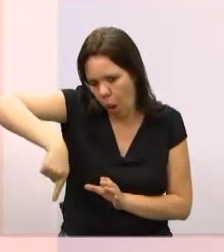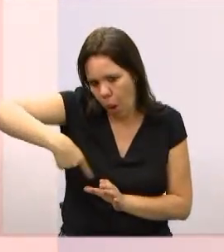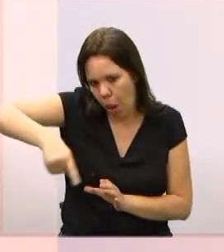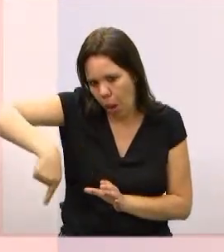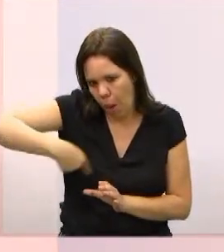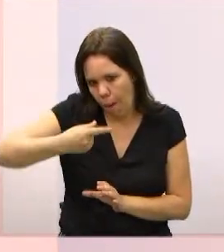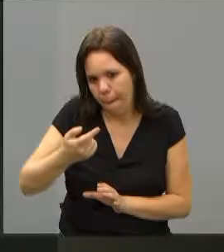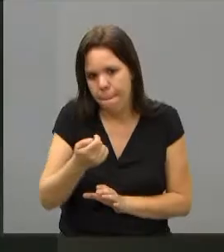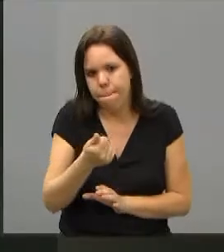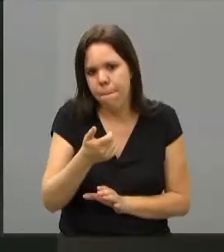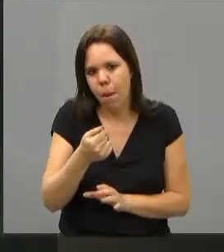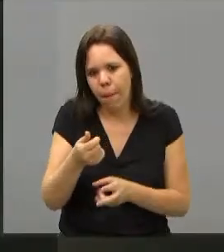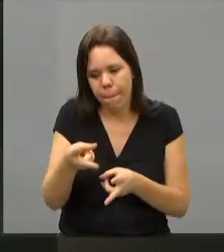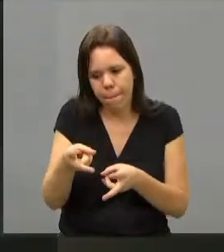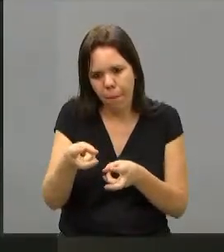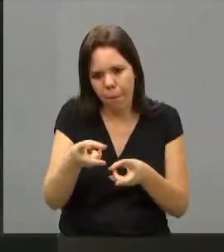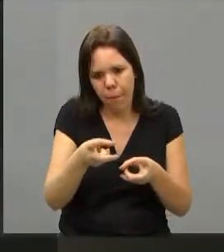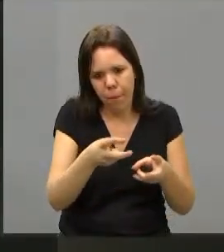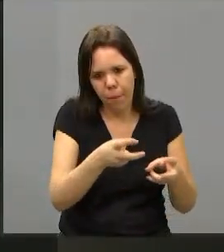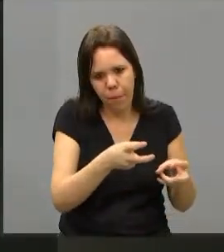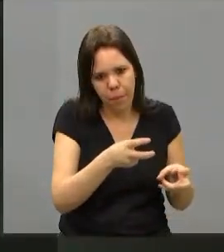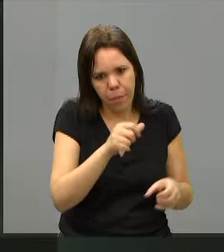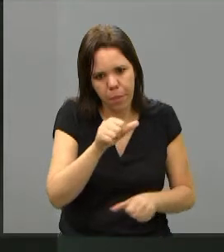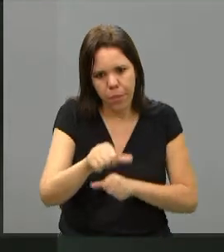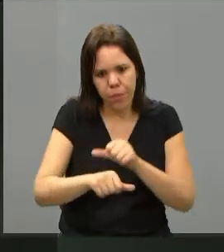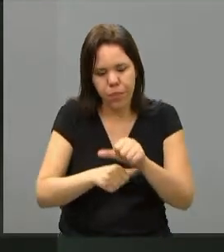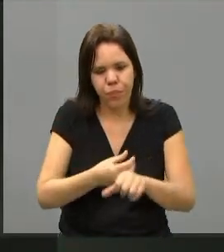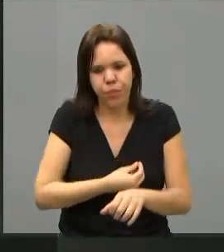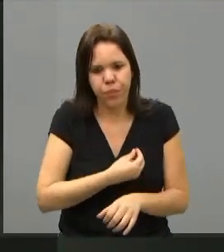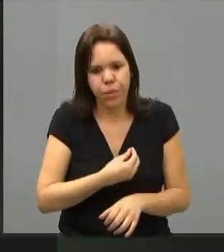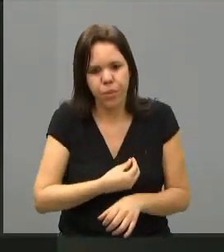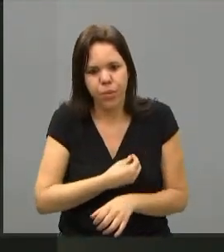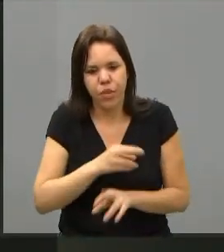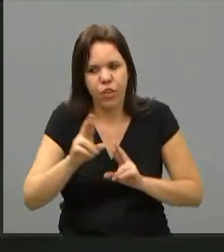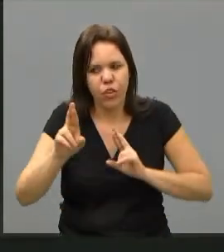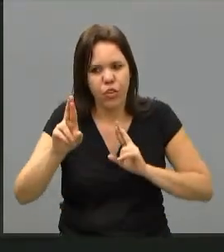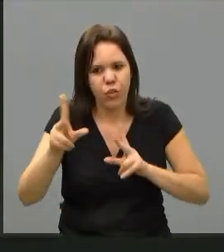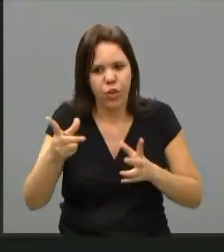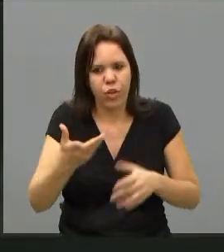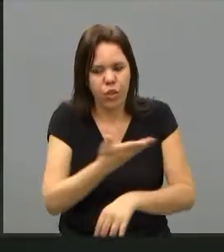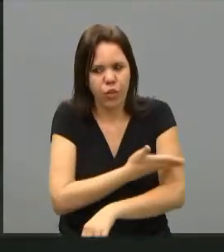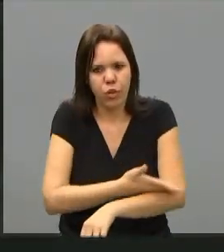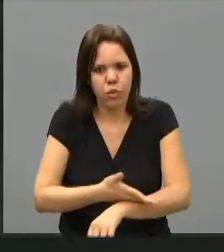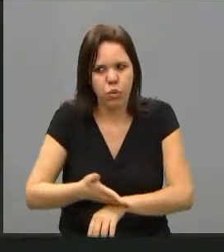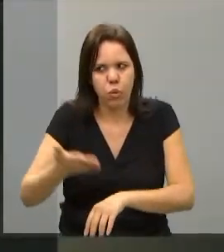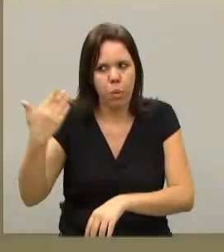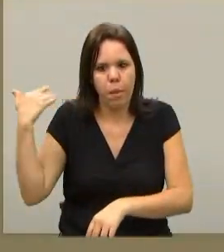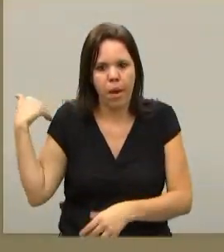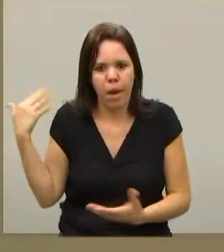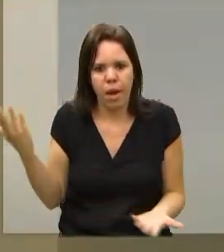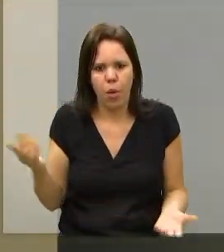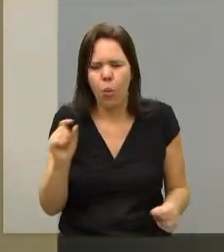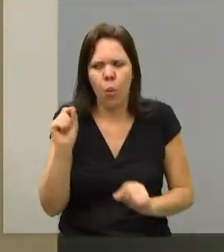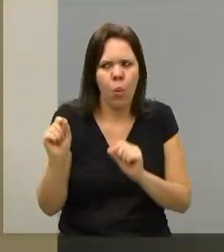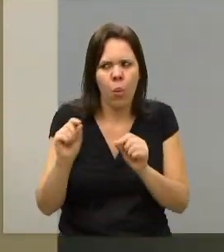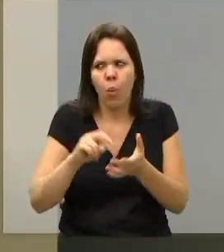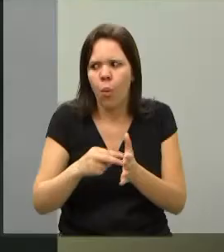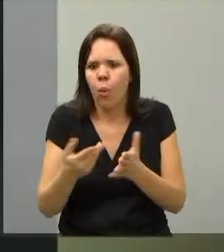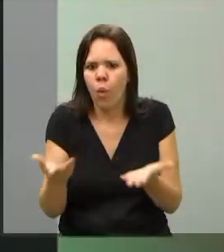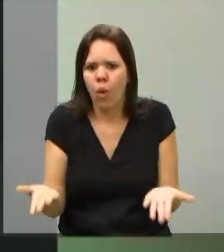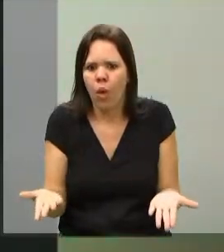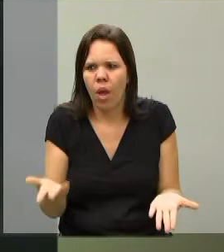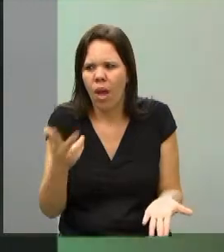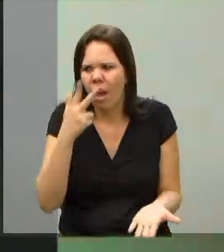Aos poucos, foi percebendo estar tomando uma outra direção, diferente do que ela estava acostumada. O que é isso? Só